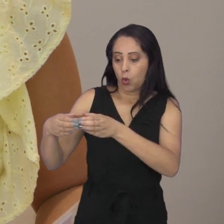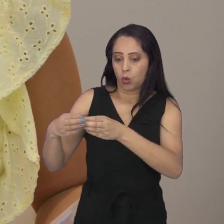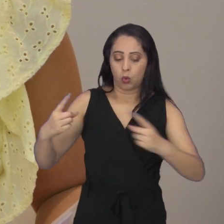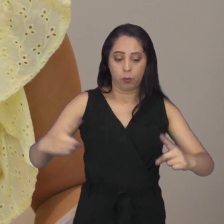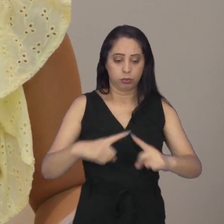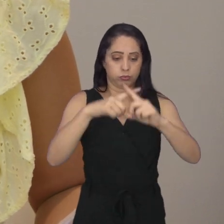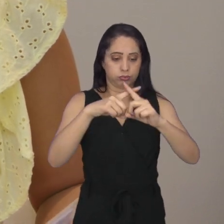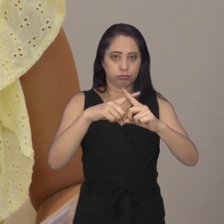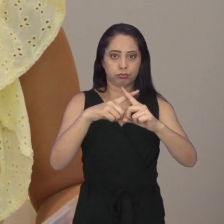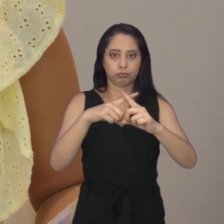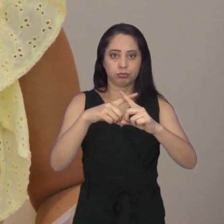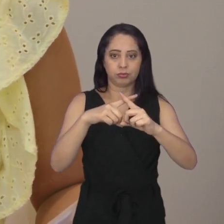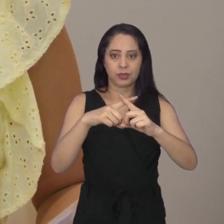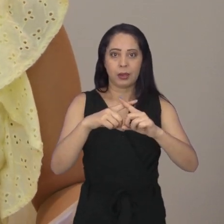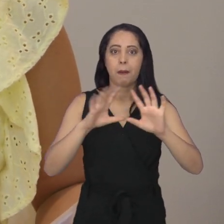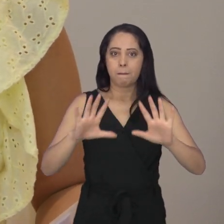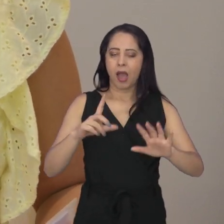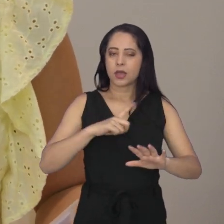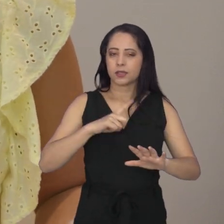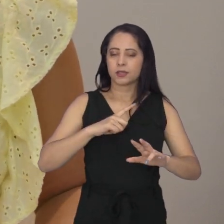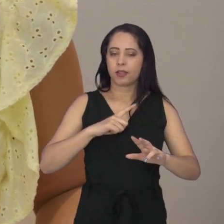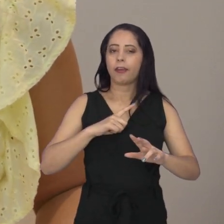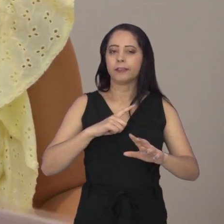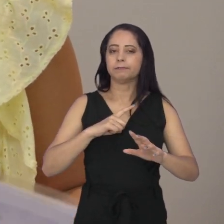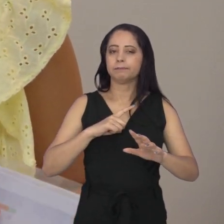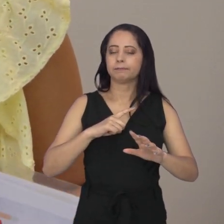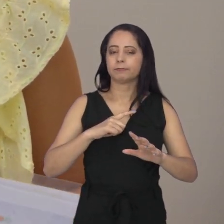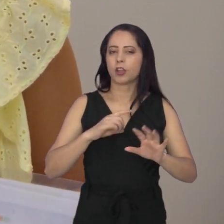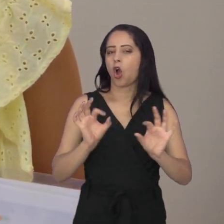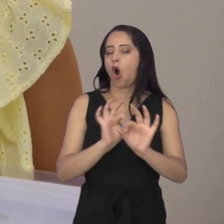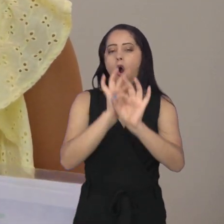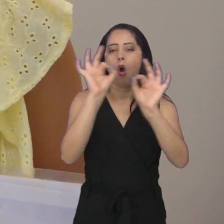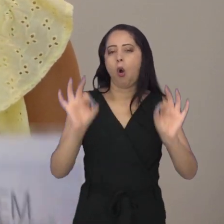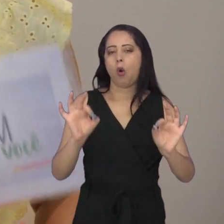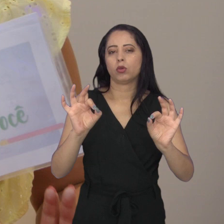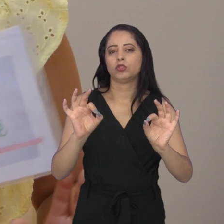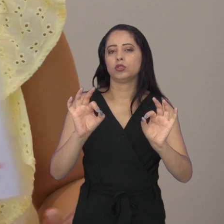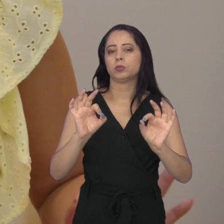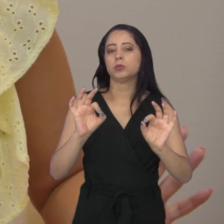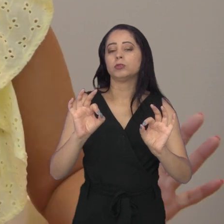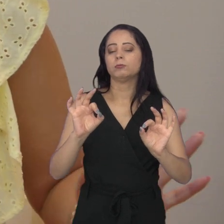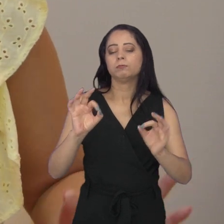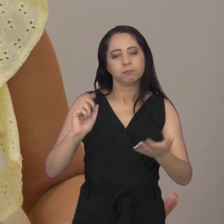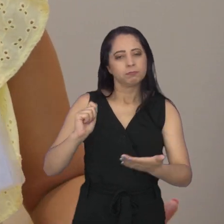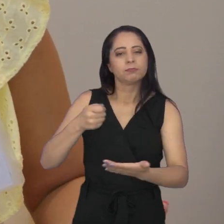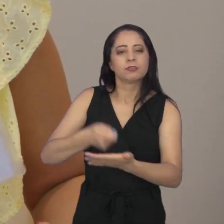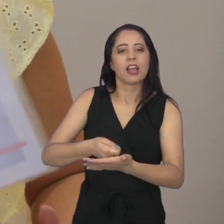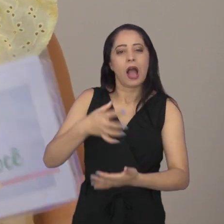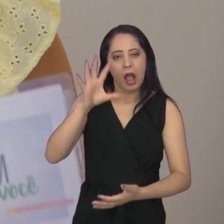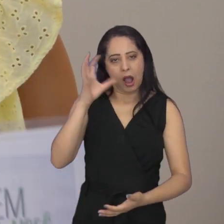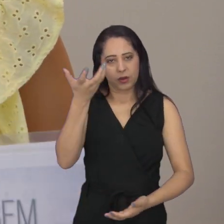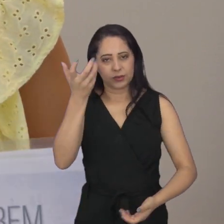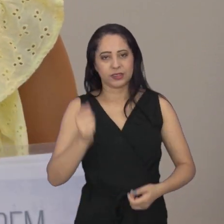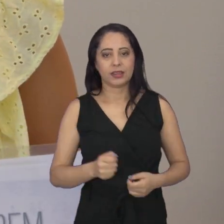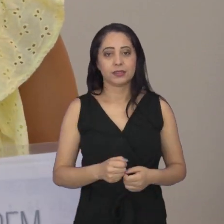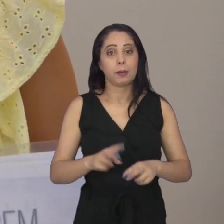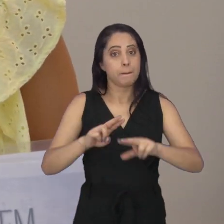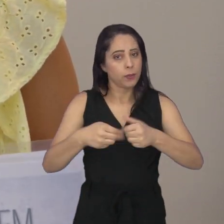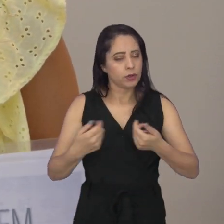resultados extraordinários? Por esse motivo, é necessário entender e explorar os elementos do